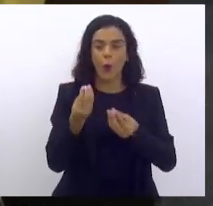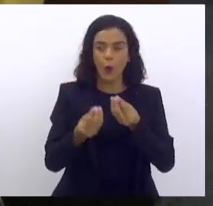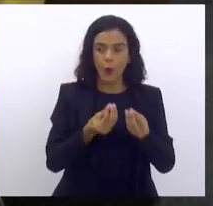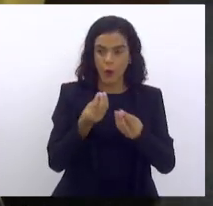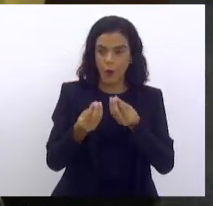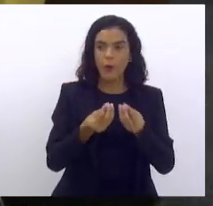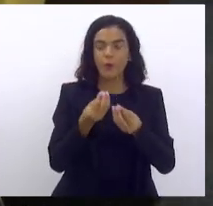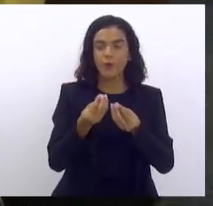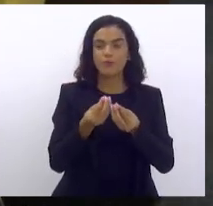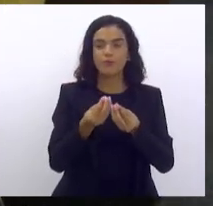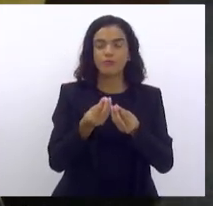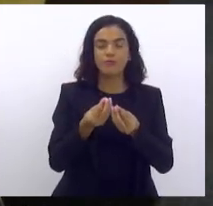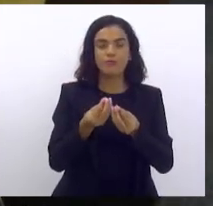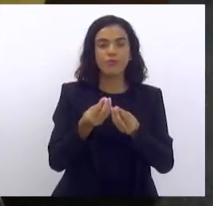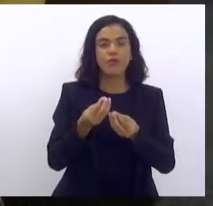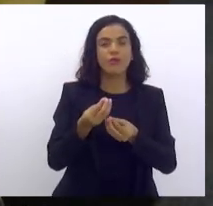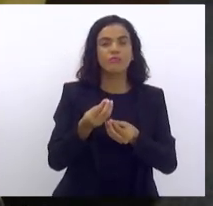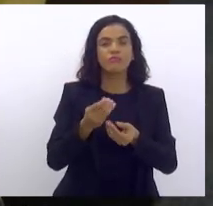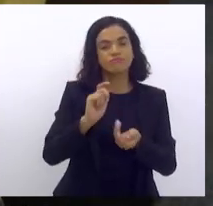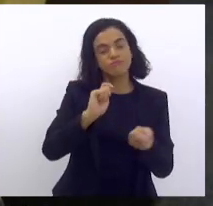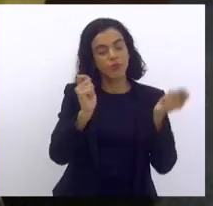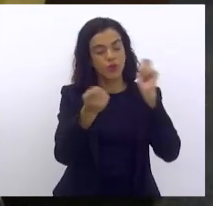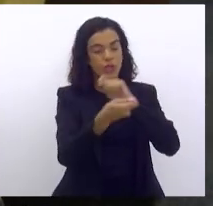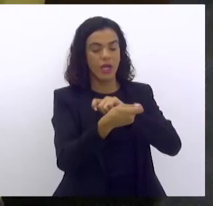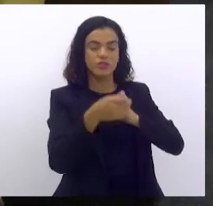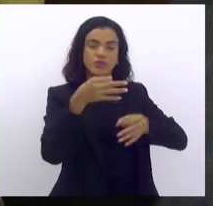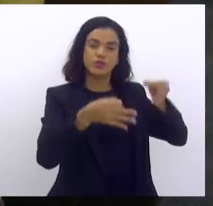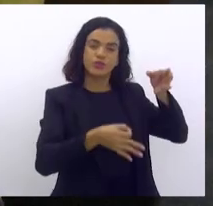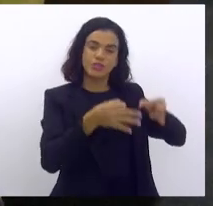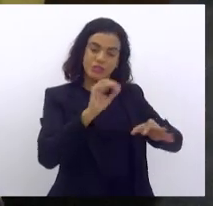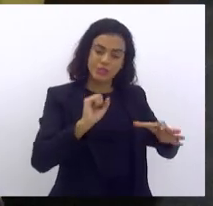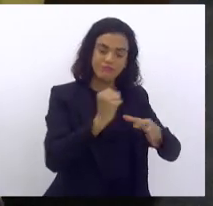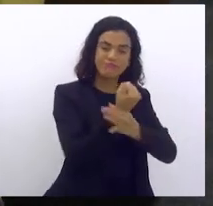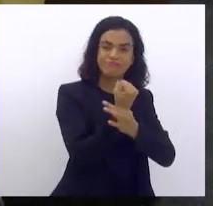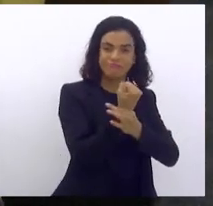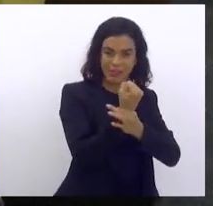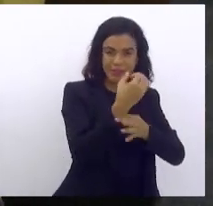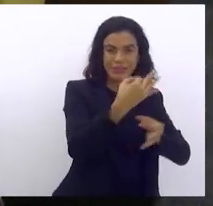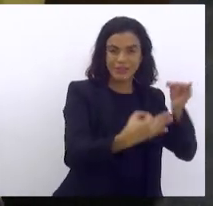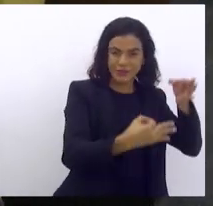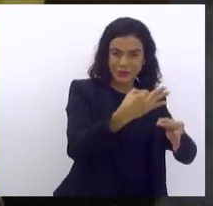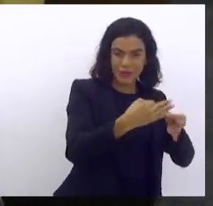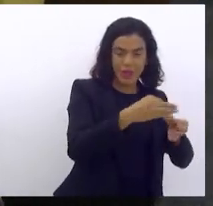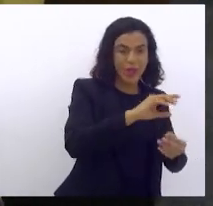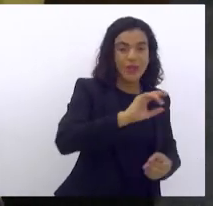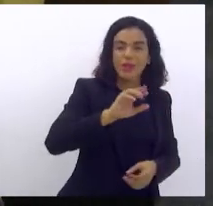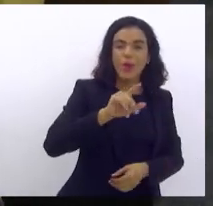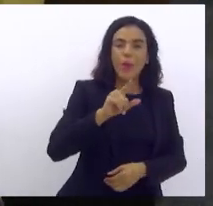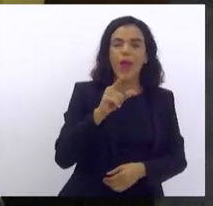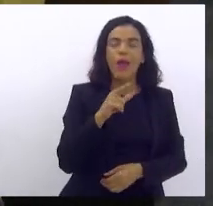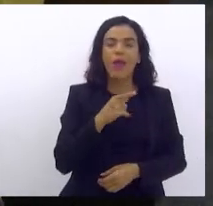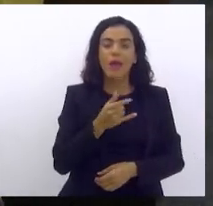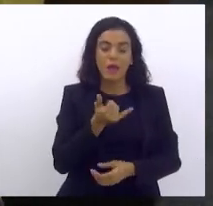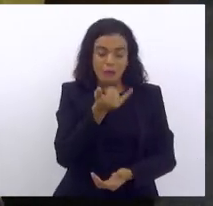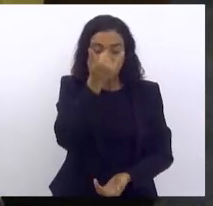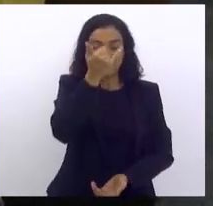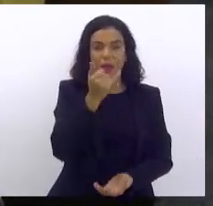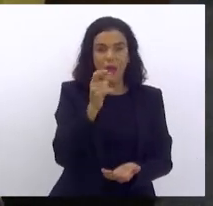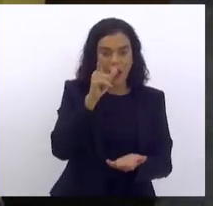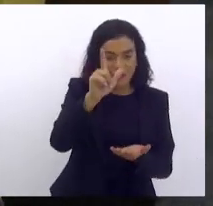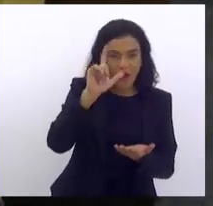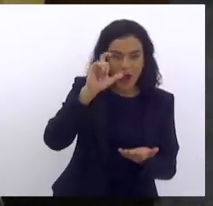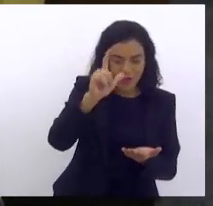em como fazer com que a nossa justiça garanta a justeza e não reconhecimentos equivocados como